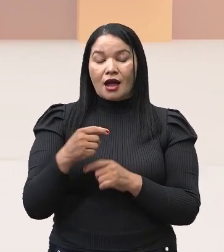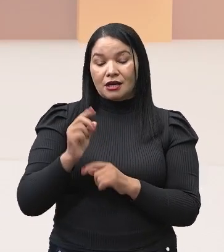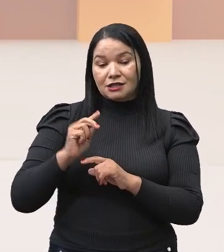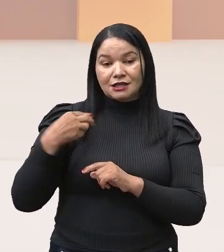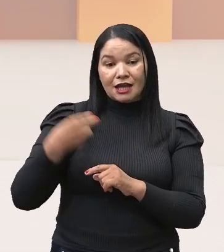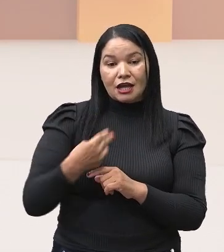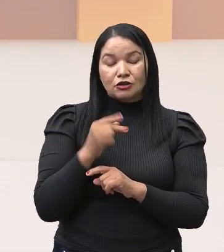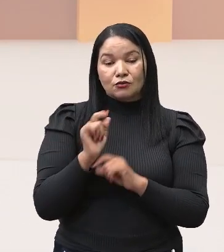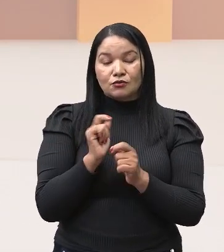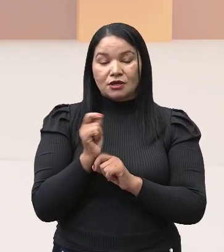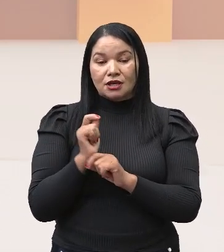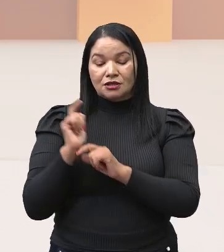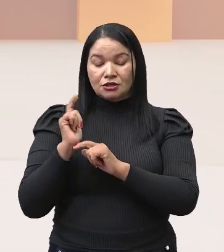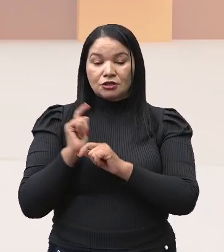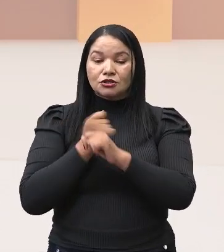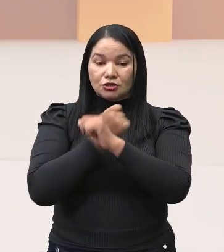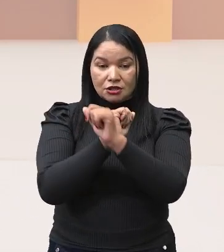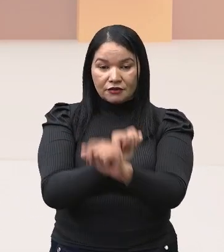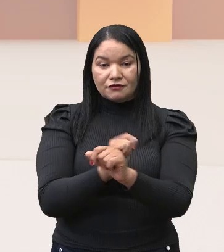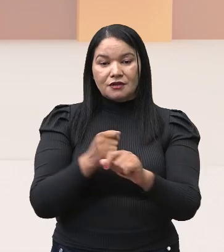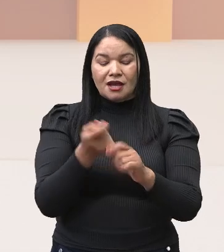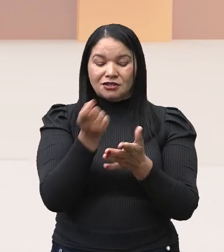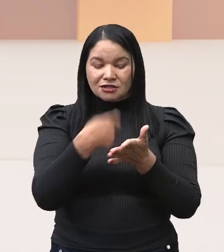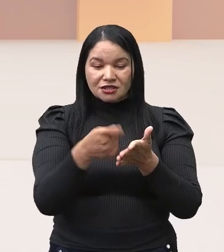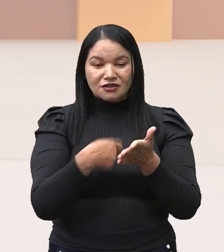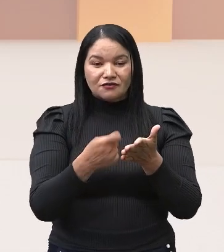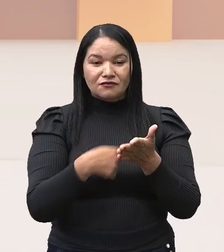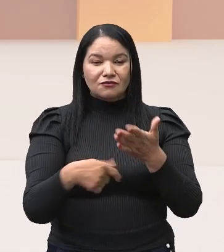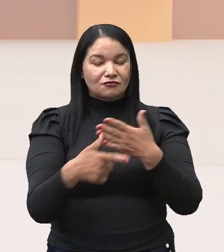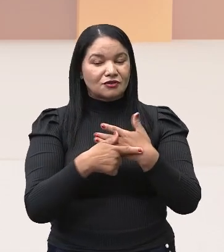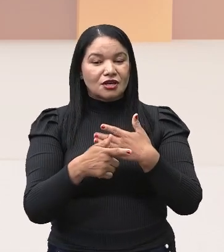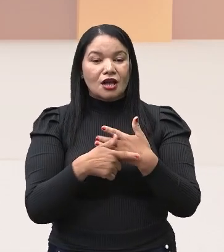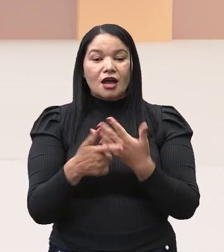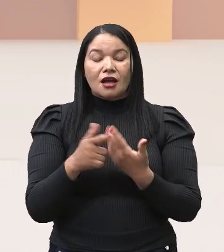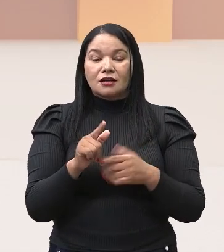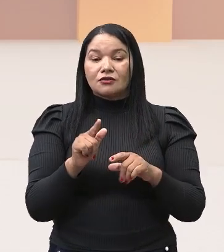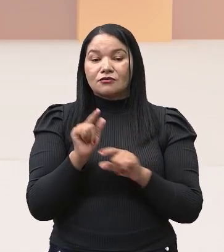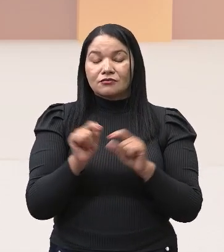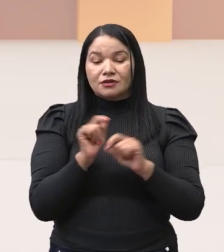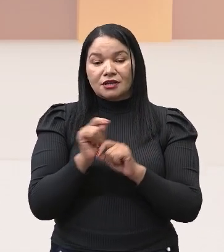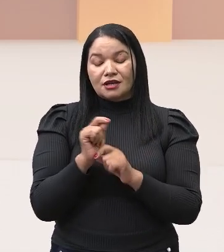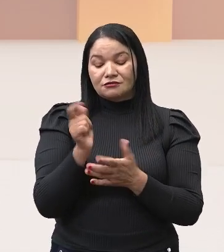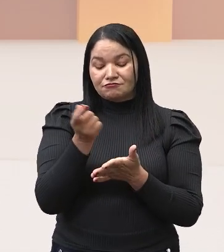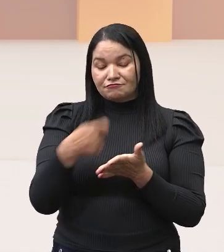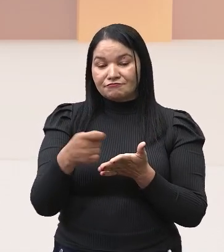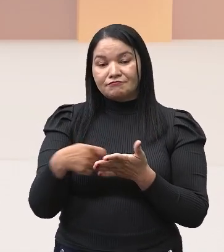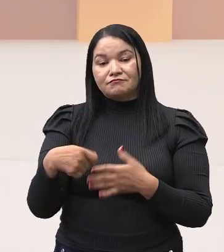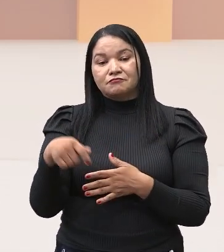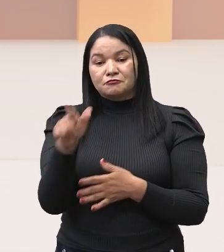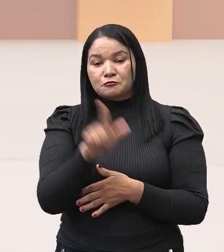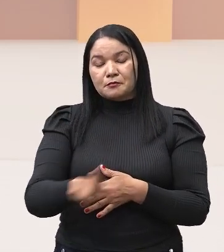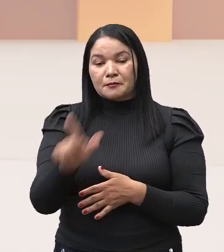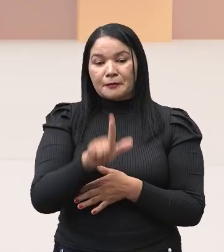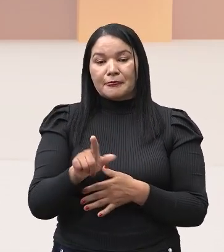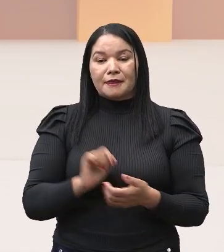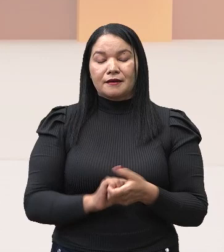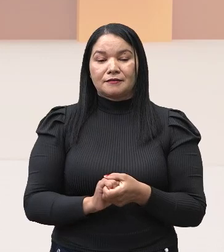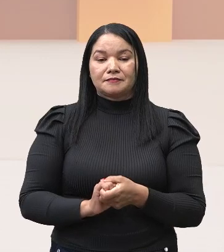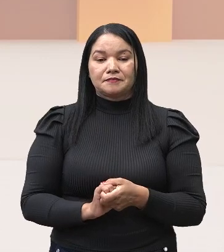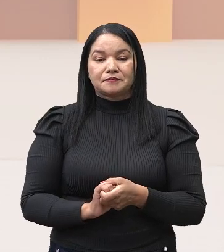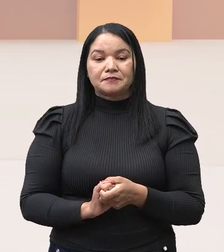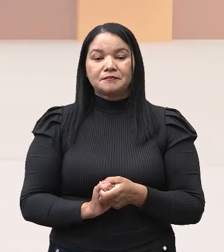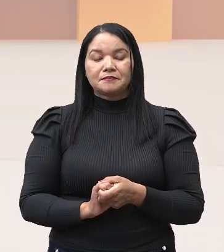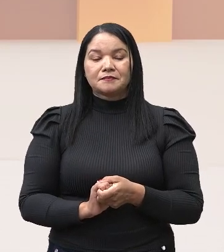escreveu importantes obras para a literatura brasileira. E vamos observar que